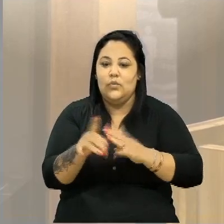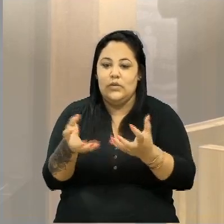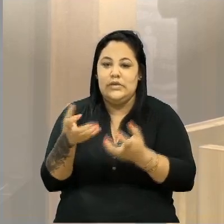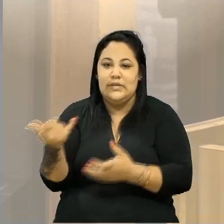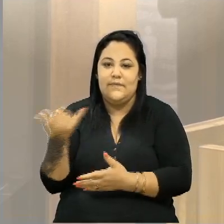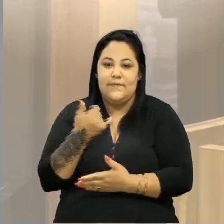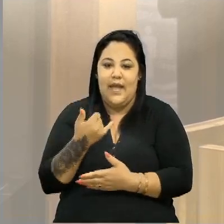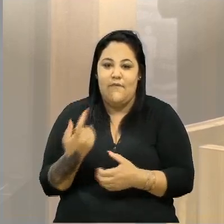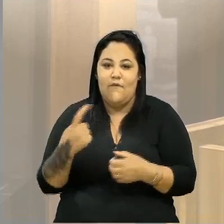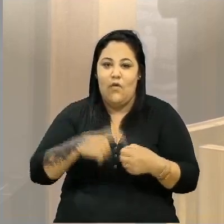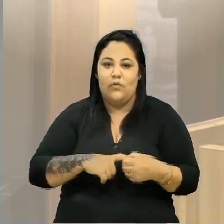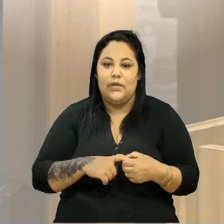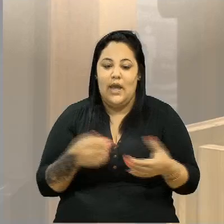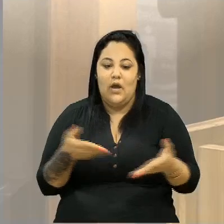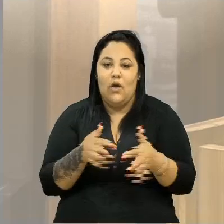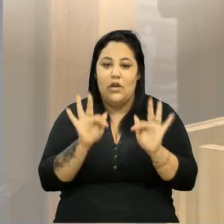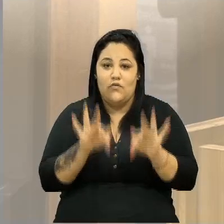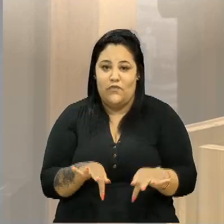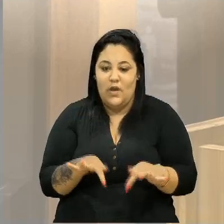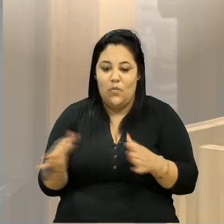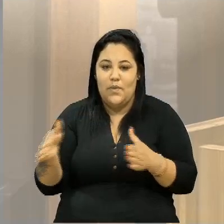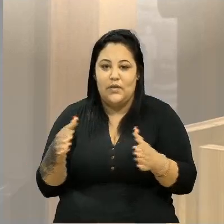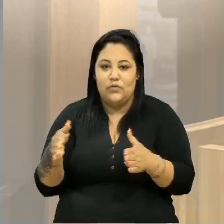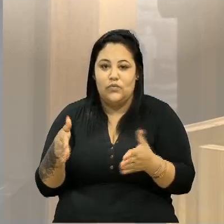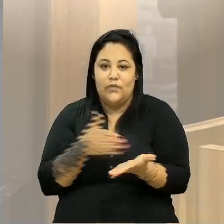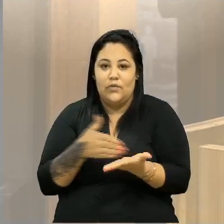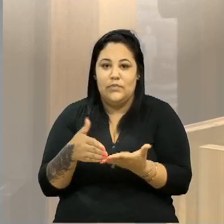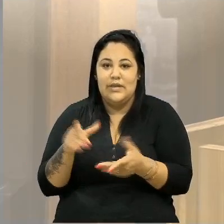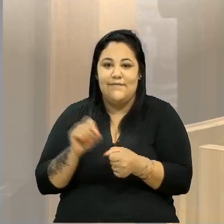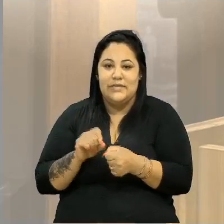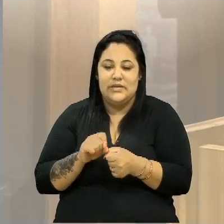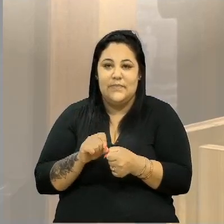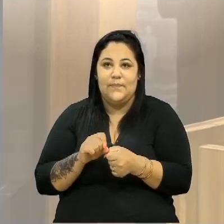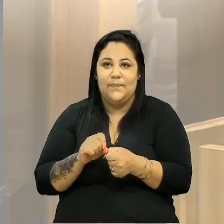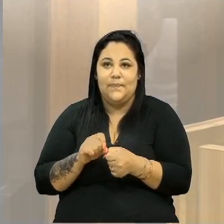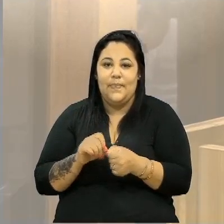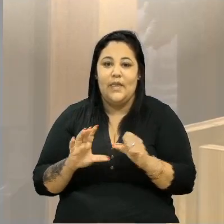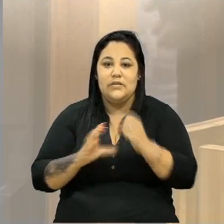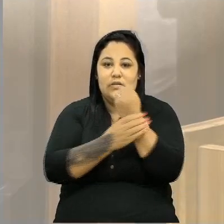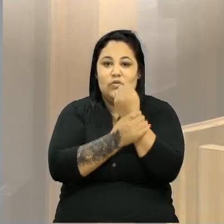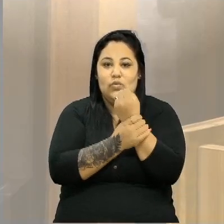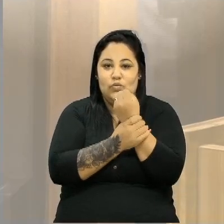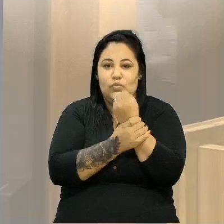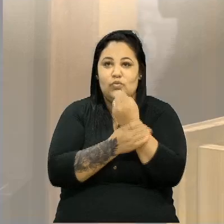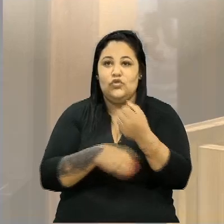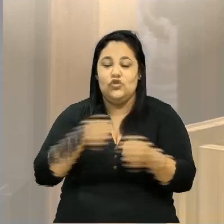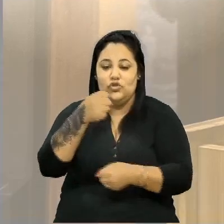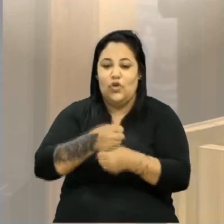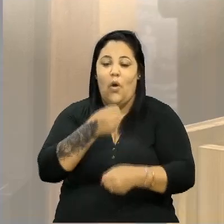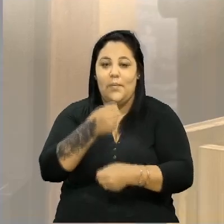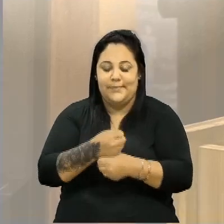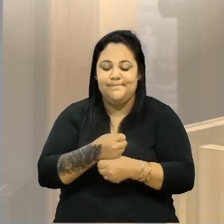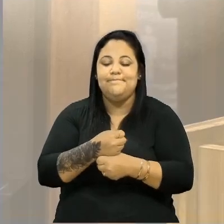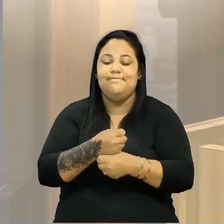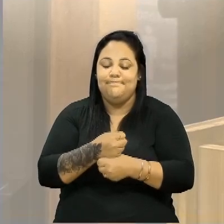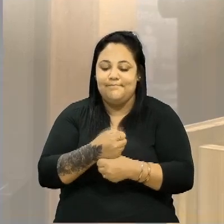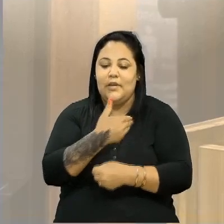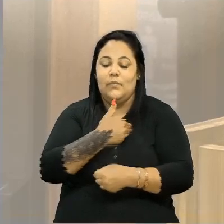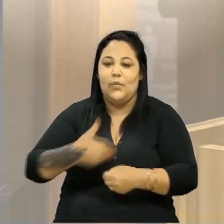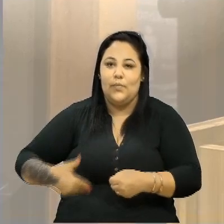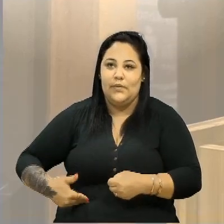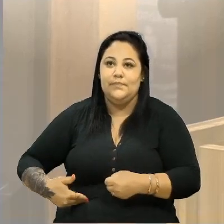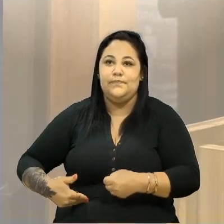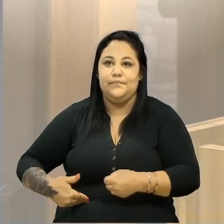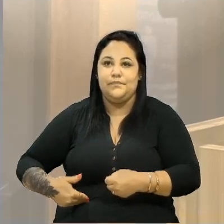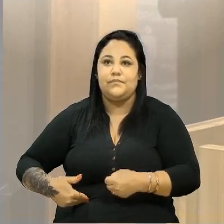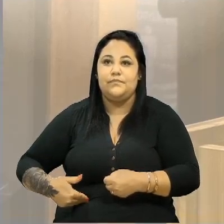volta. Agora, no final, na eleição, ele disse que agora vai começar a fazer seguro-garantia de obras públicas, até que, enfim, daí não teria se parado a obra